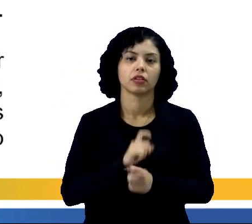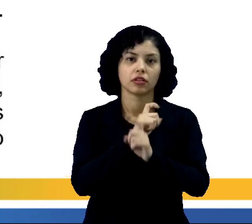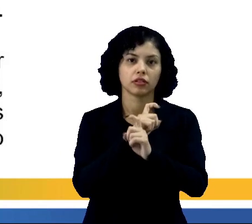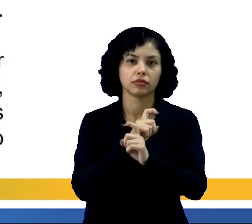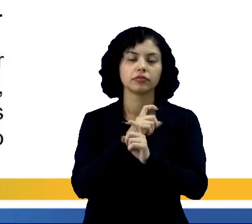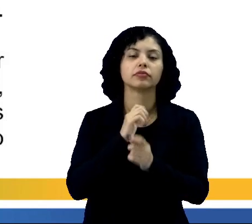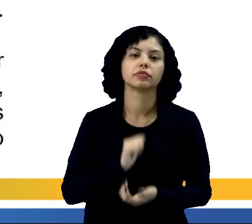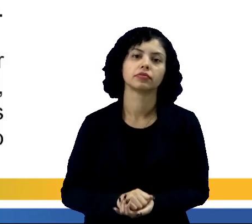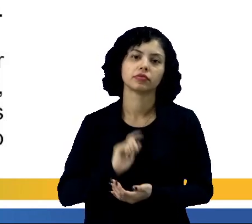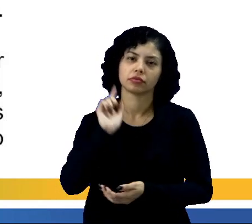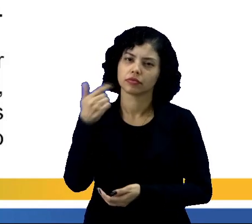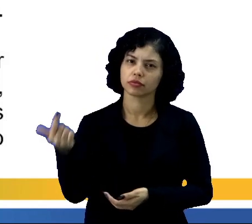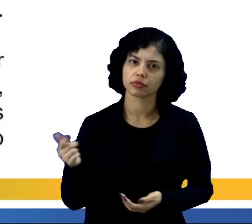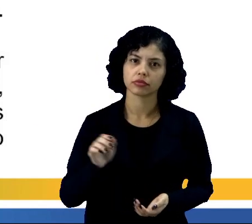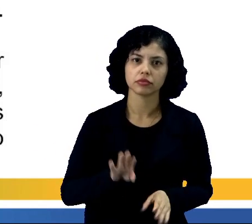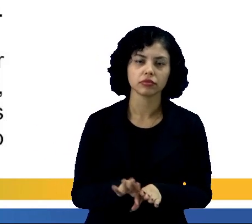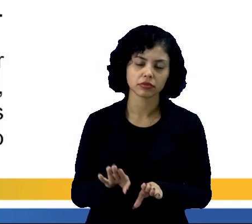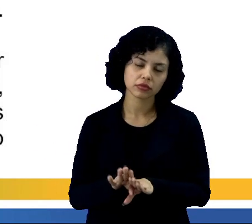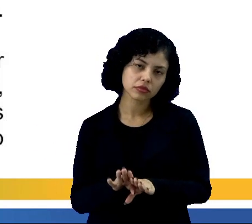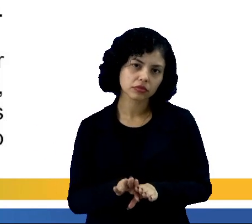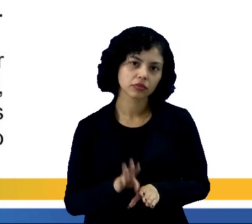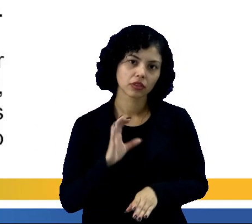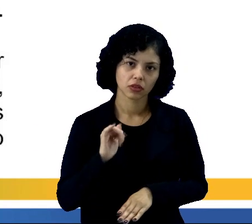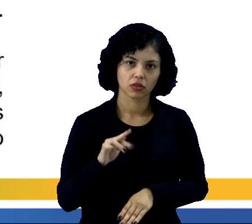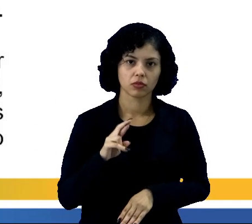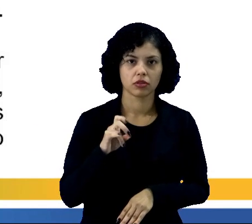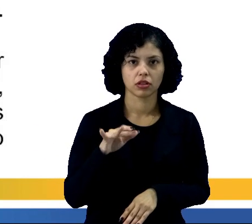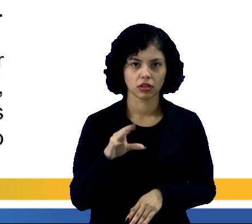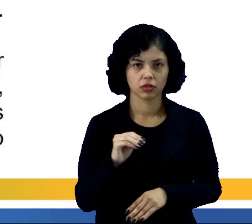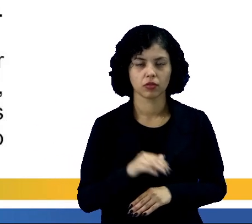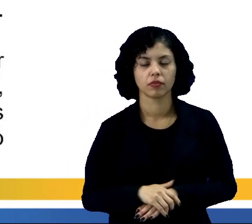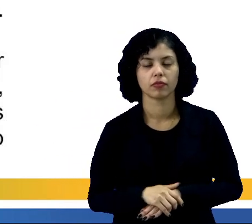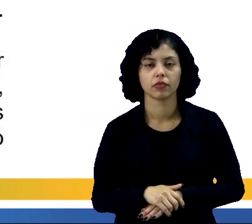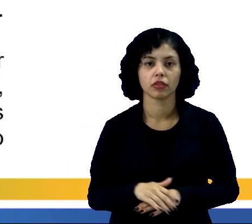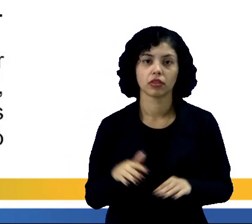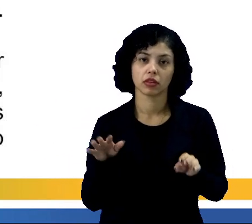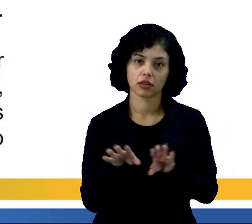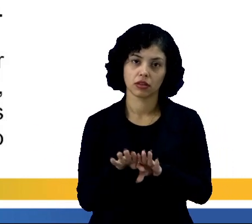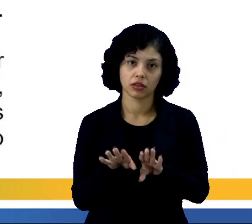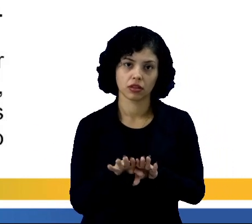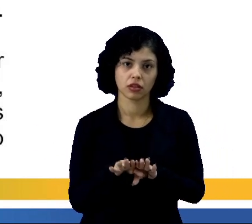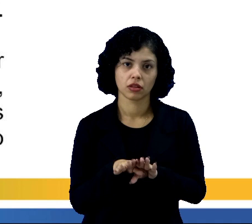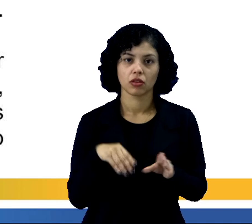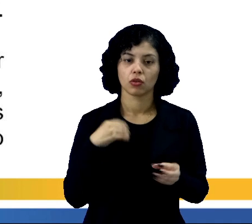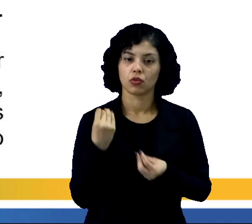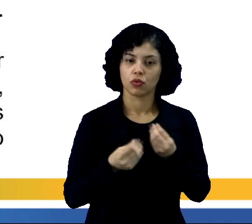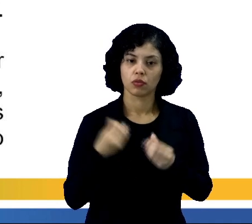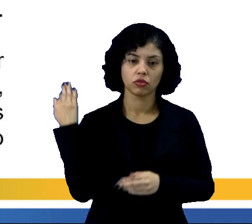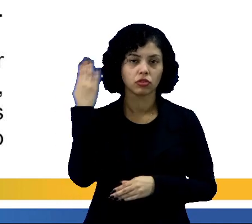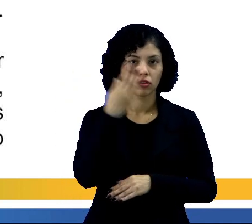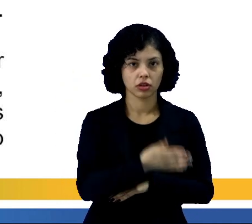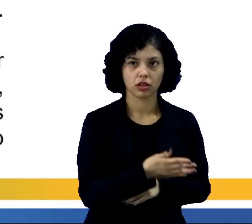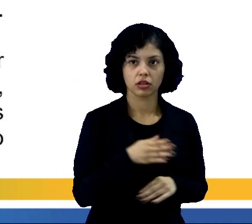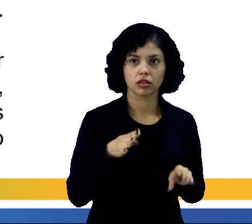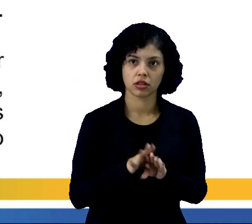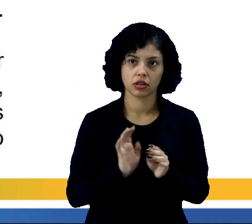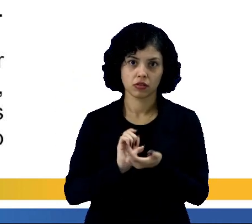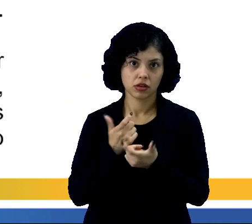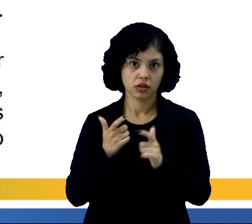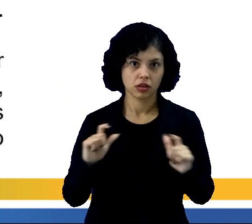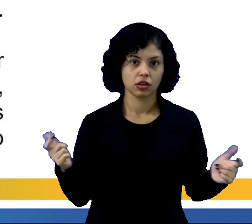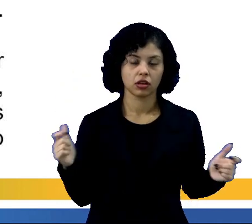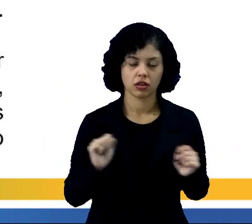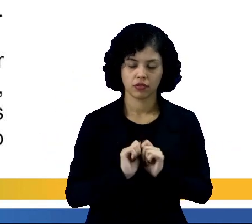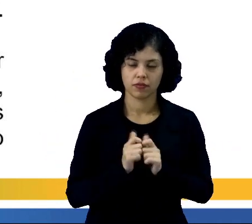do fascismo e, por que não dizer, do comunismo também, Também, como causa direta, a gente tem o